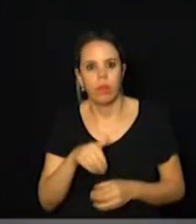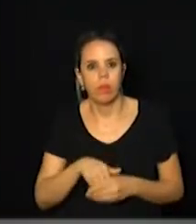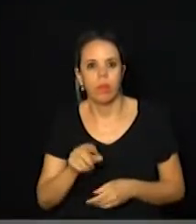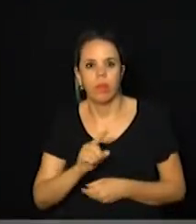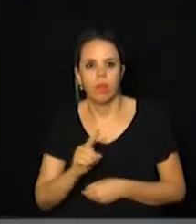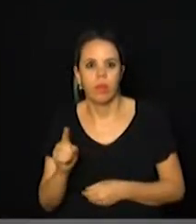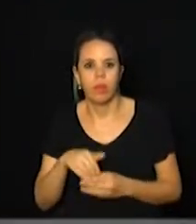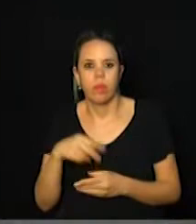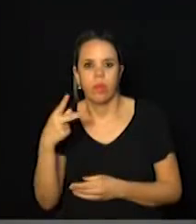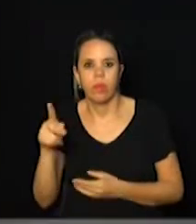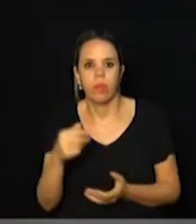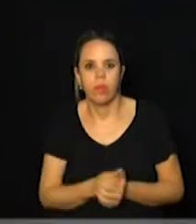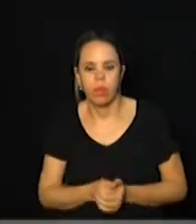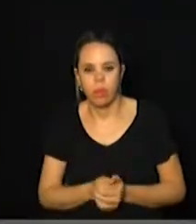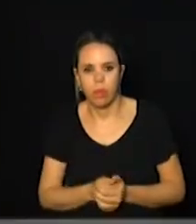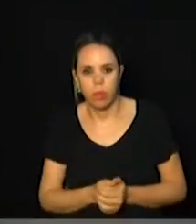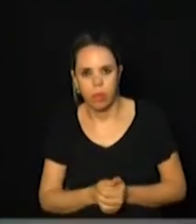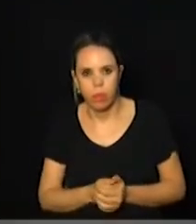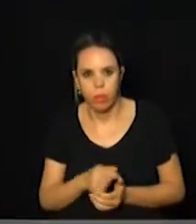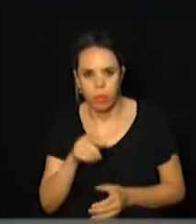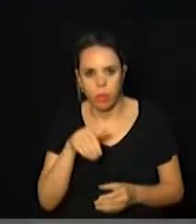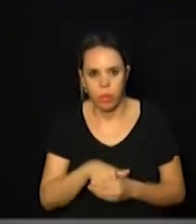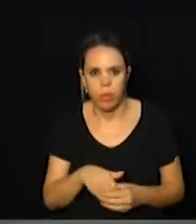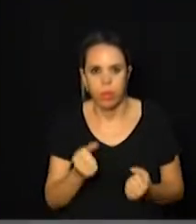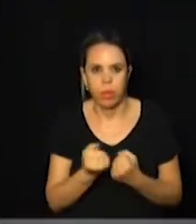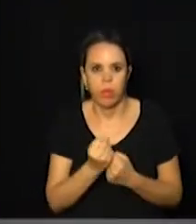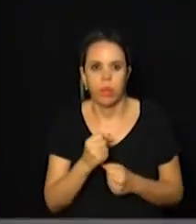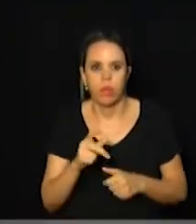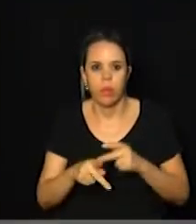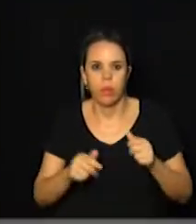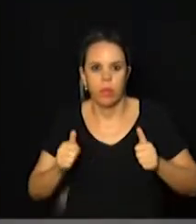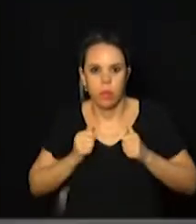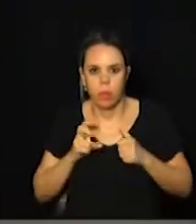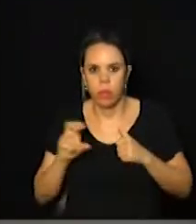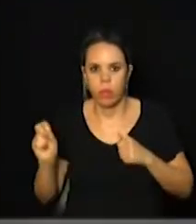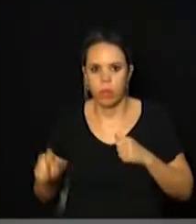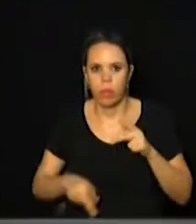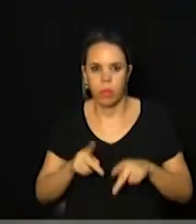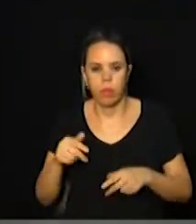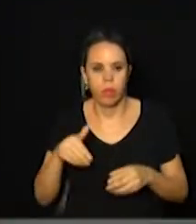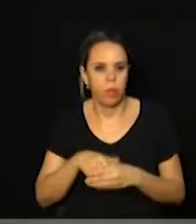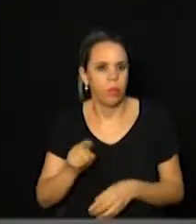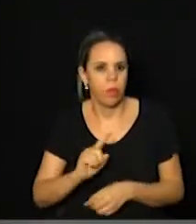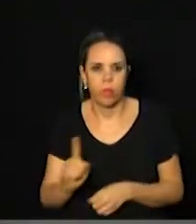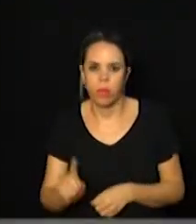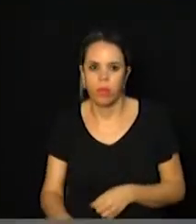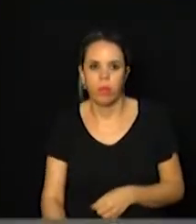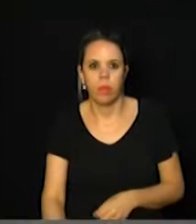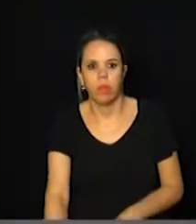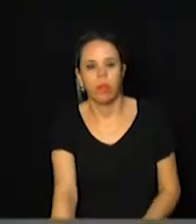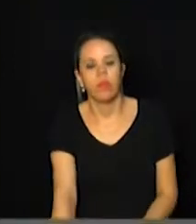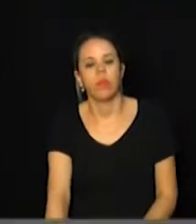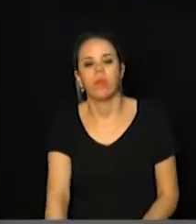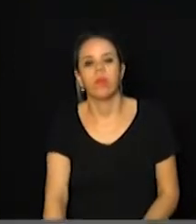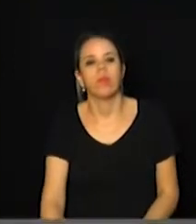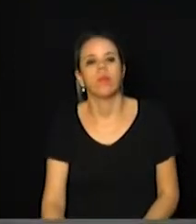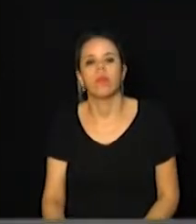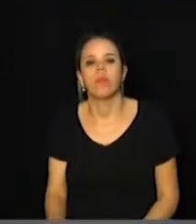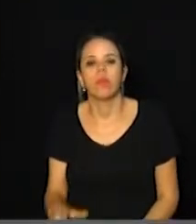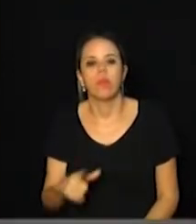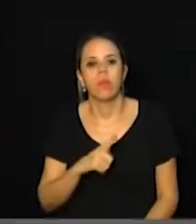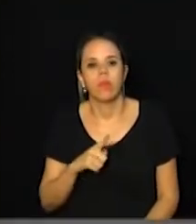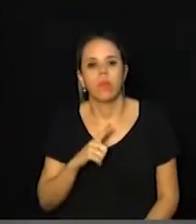não volto Eu votei no Senhor é mas se eu votar a favor desempregar 500 mil trabalhadores eu não vou mais botar no cio você aí